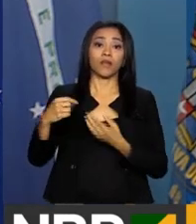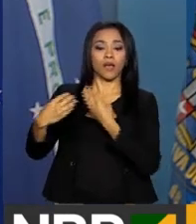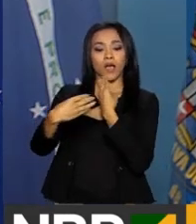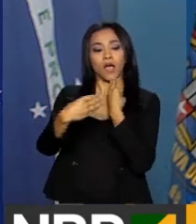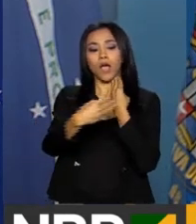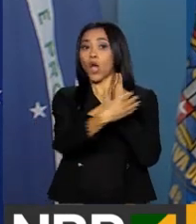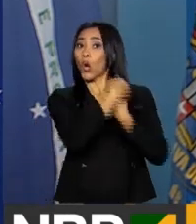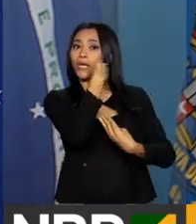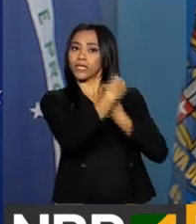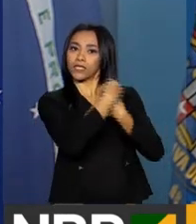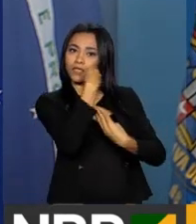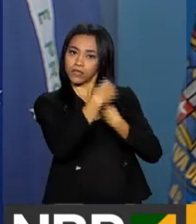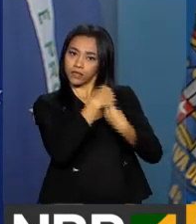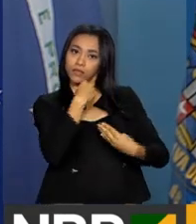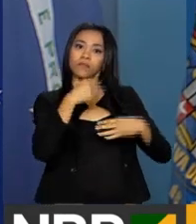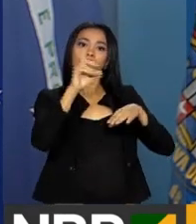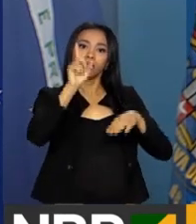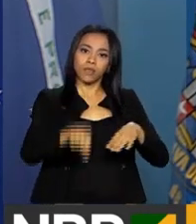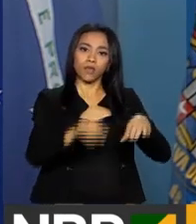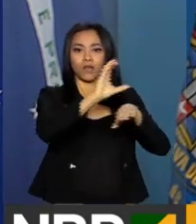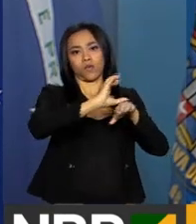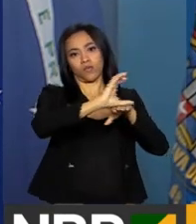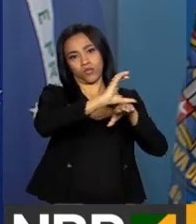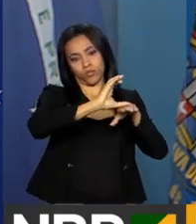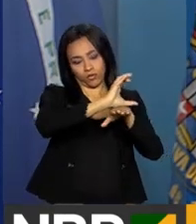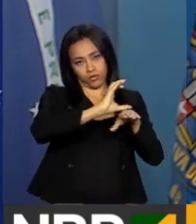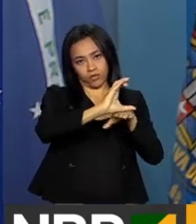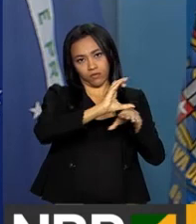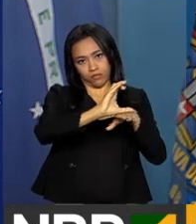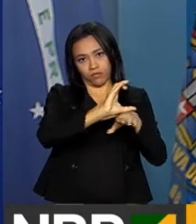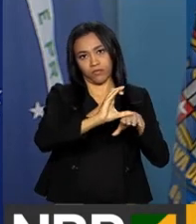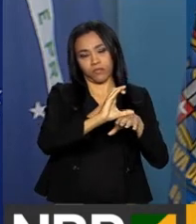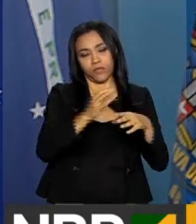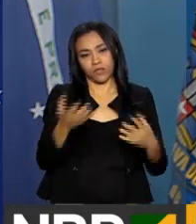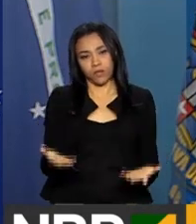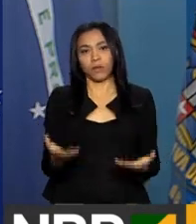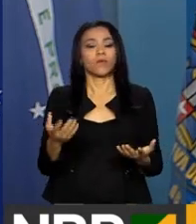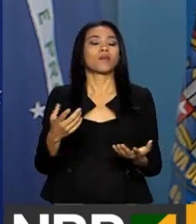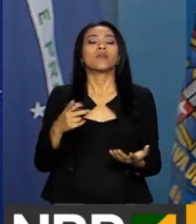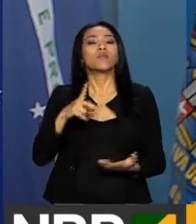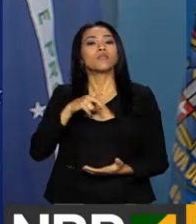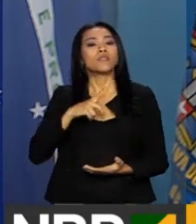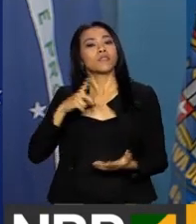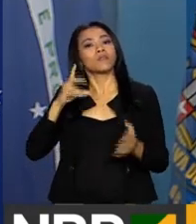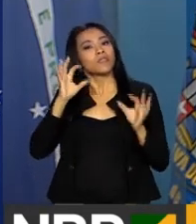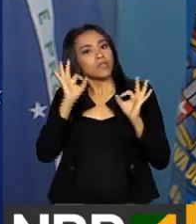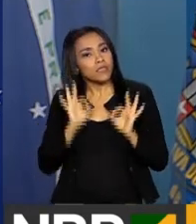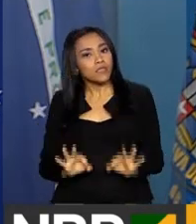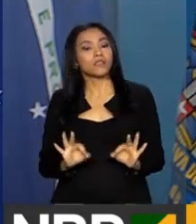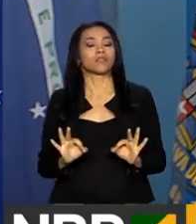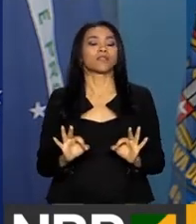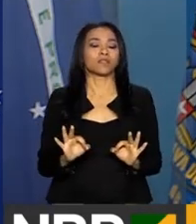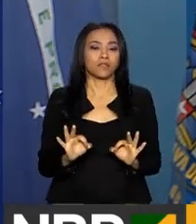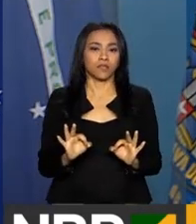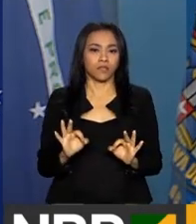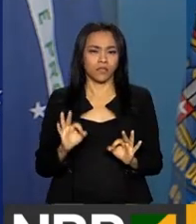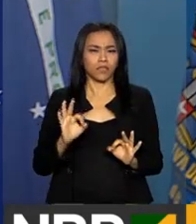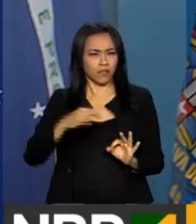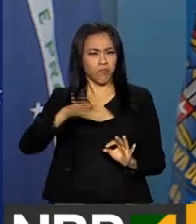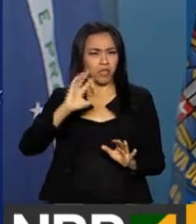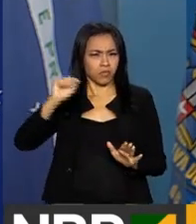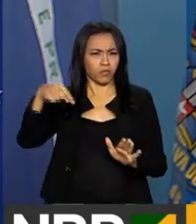a constituição federal volto a dizer na colecção mais acentuada mais